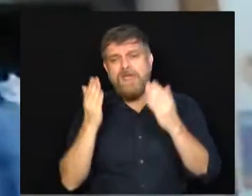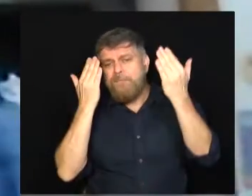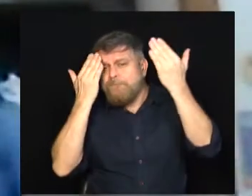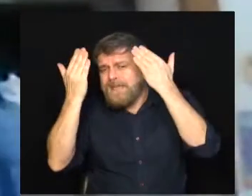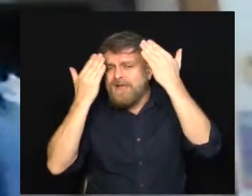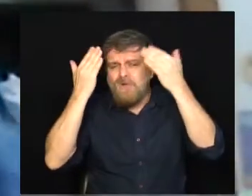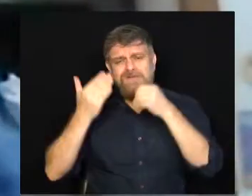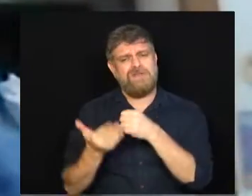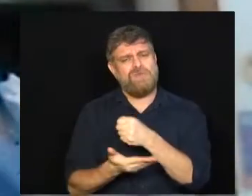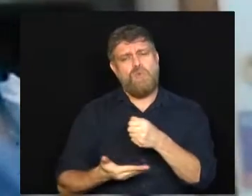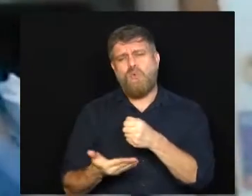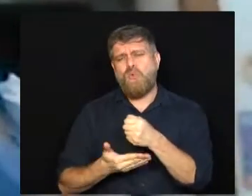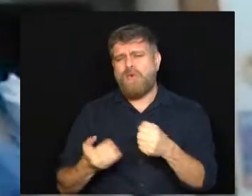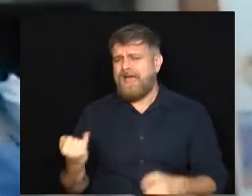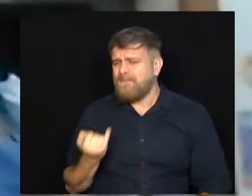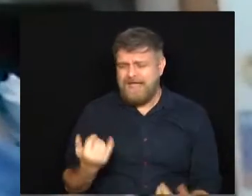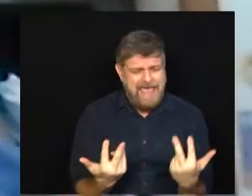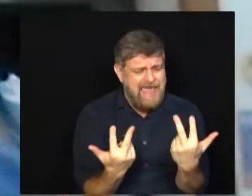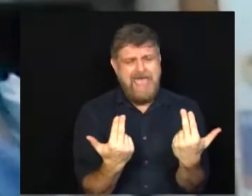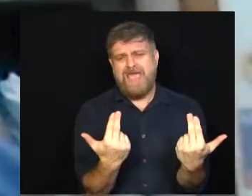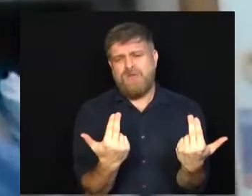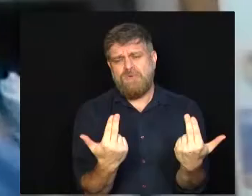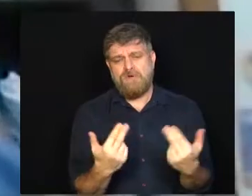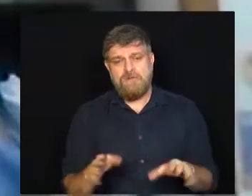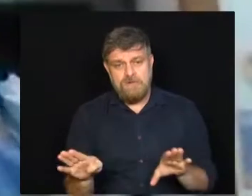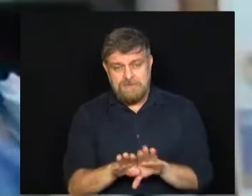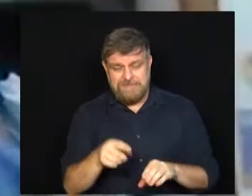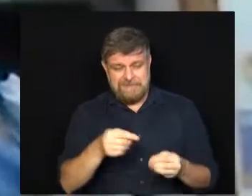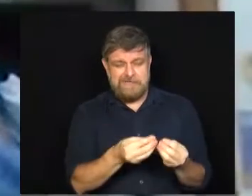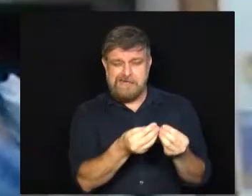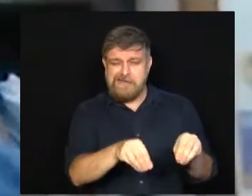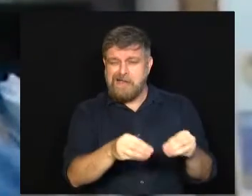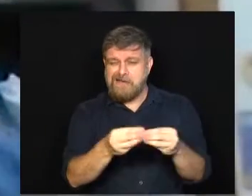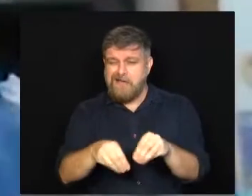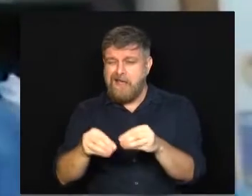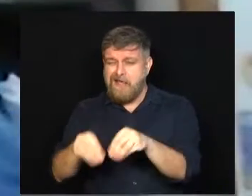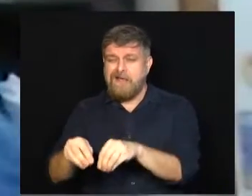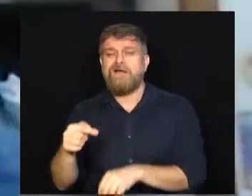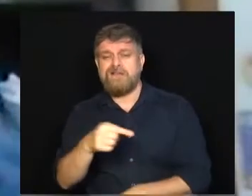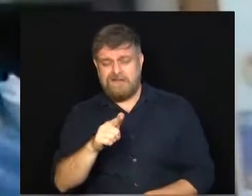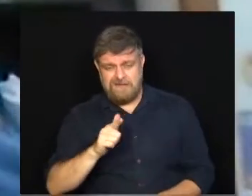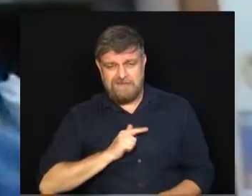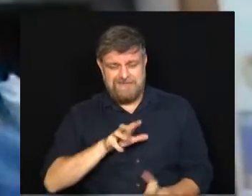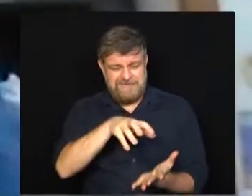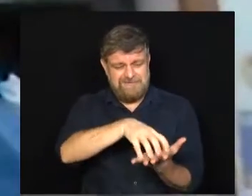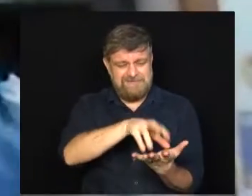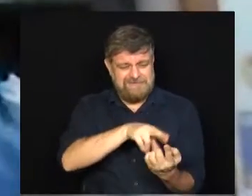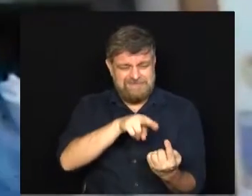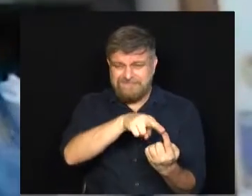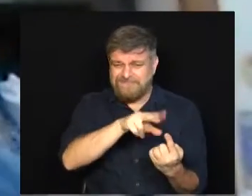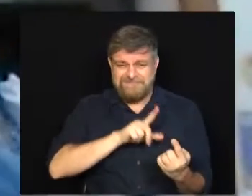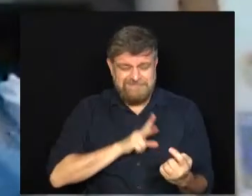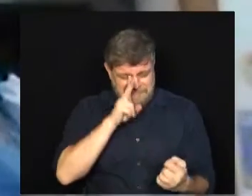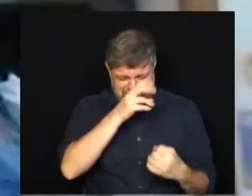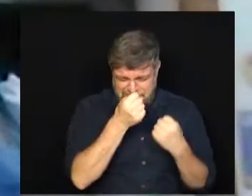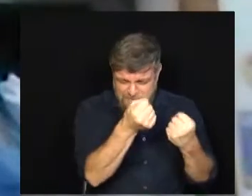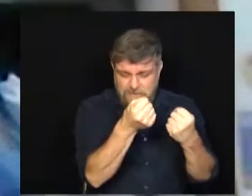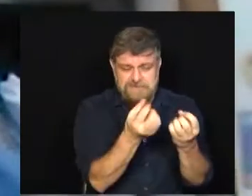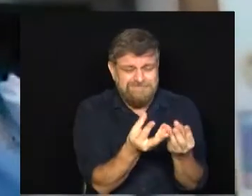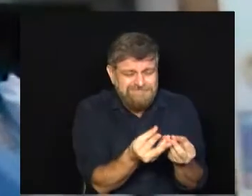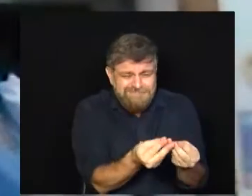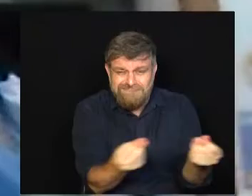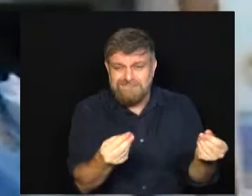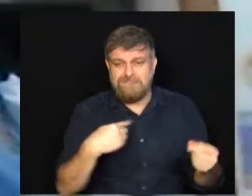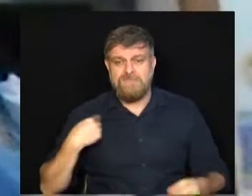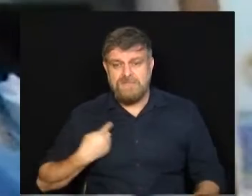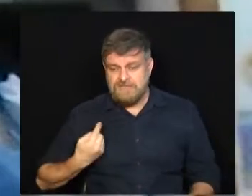é tão importante quanto. Então, houve uma precarização, houve uma perda de poder, né? E isso a gente